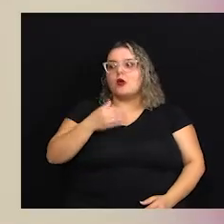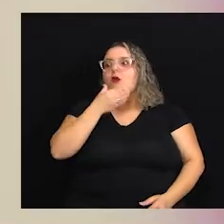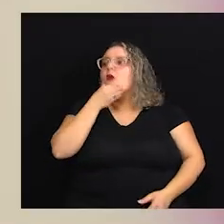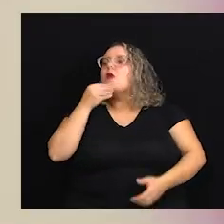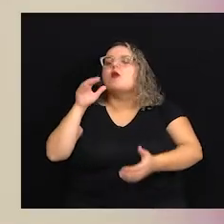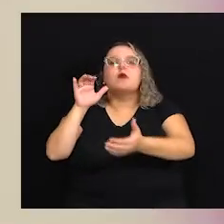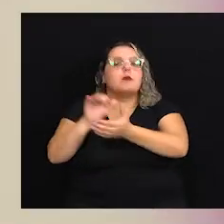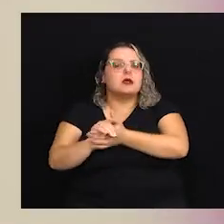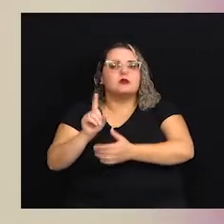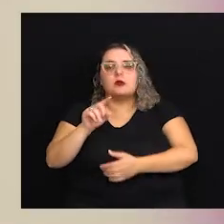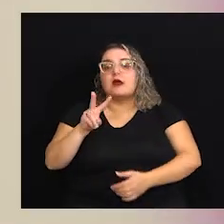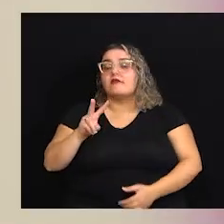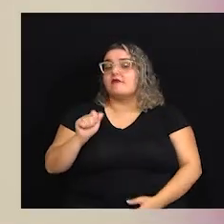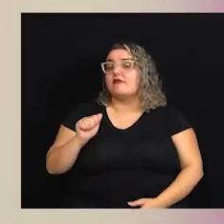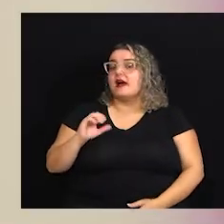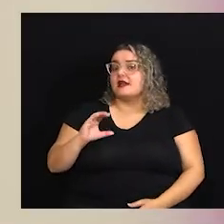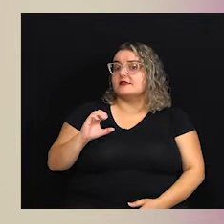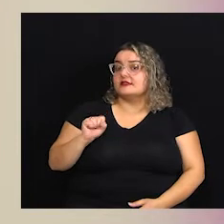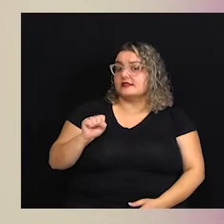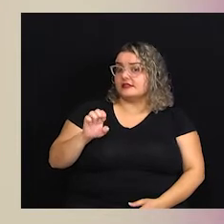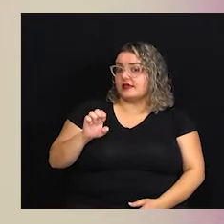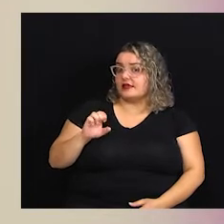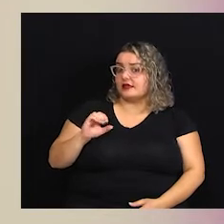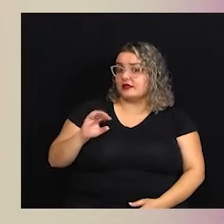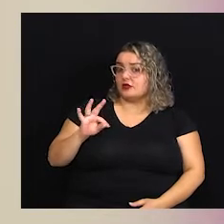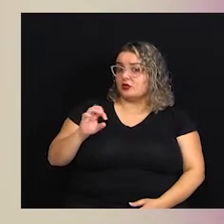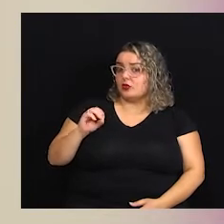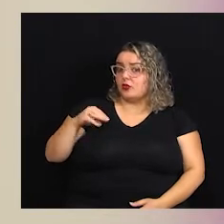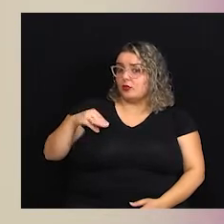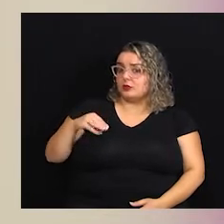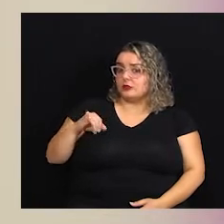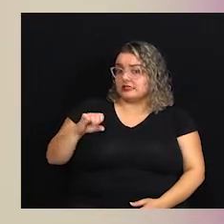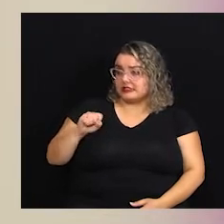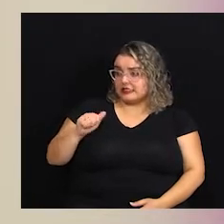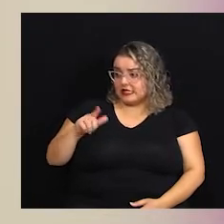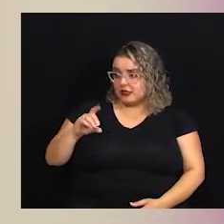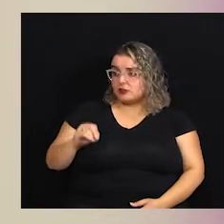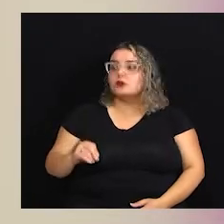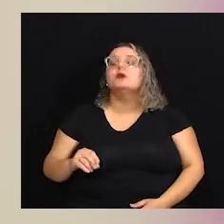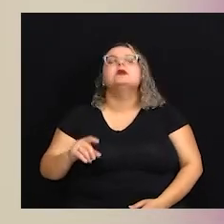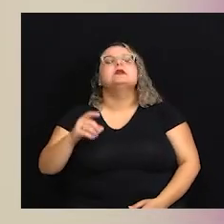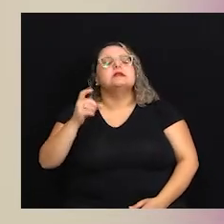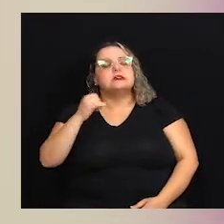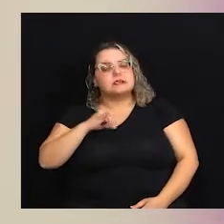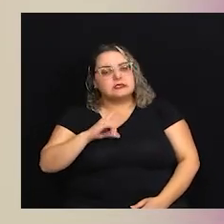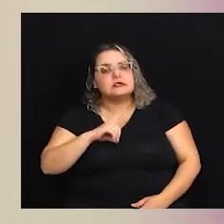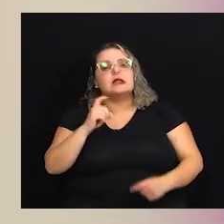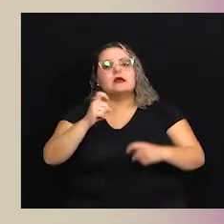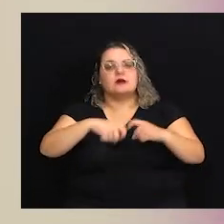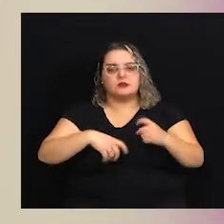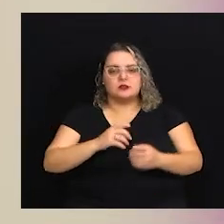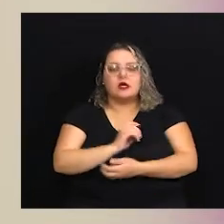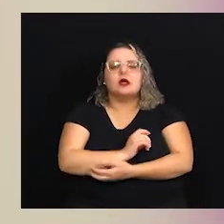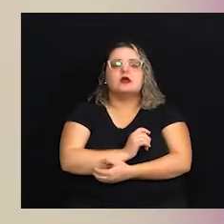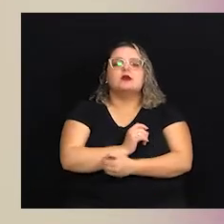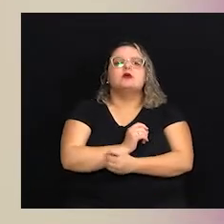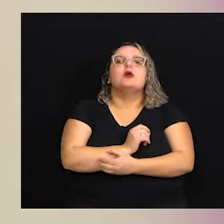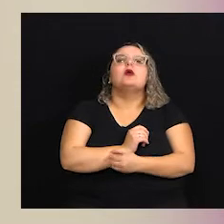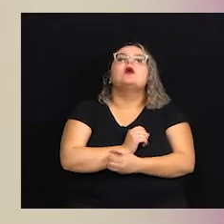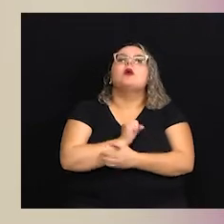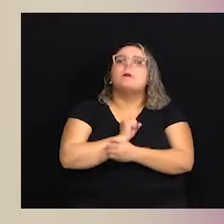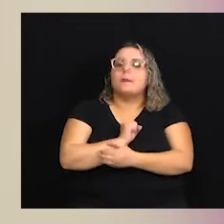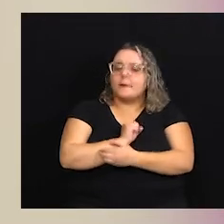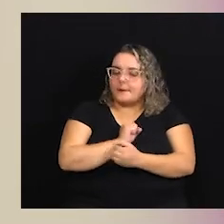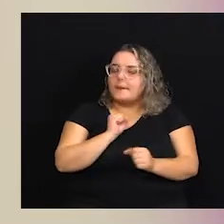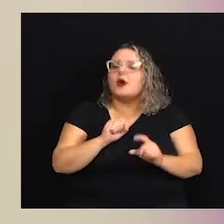marido não é vasectomizado, nós sempre preconizamos um método anticoncepcional se ela tem vida sexual. É diferente, já